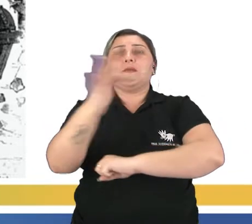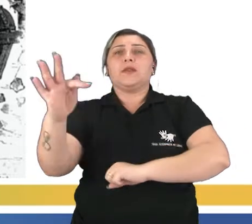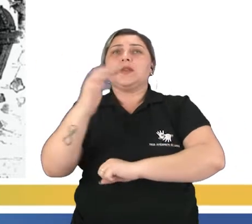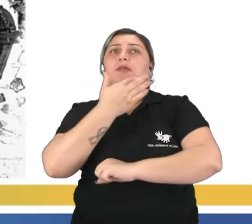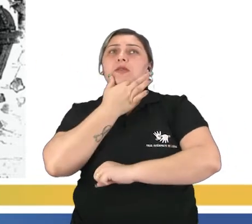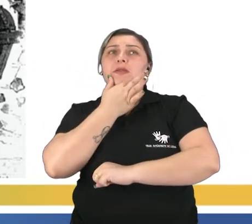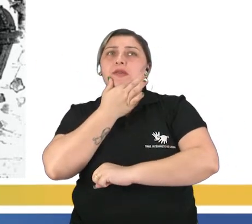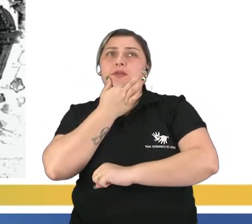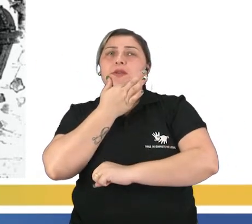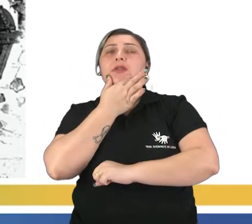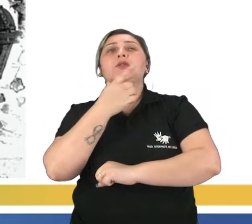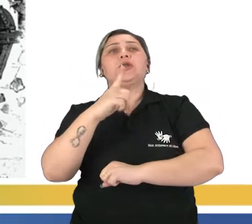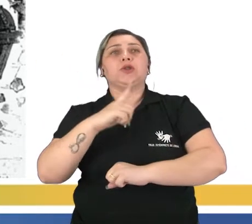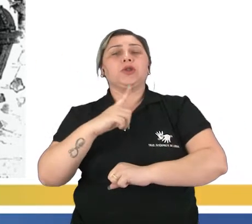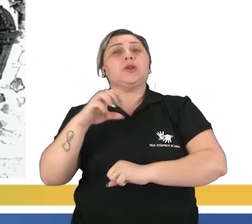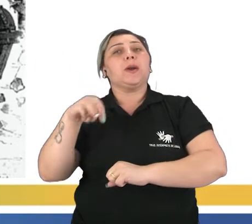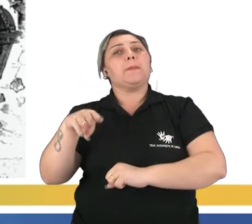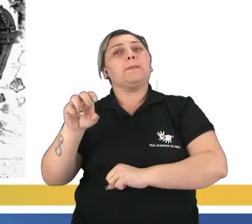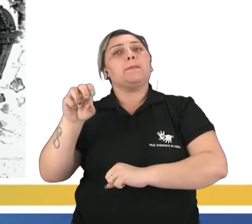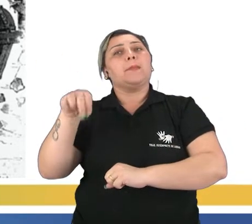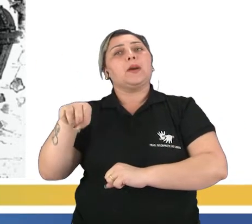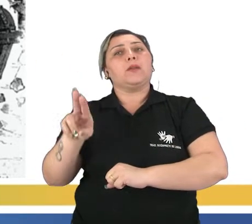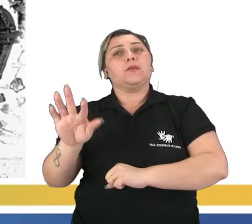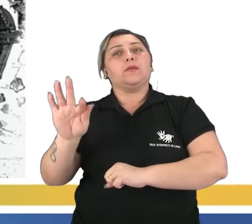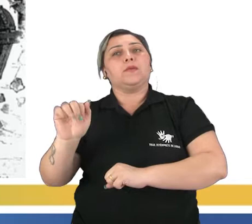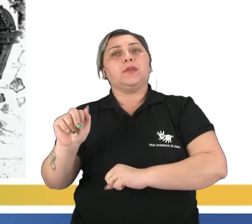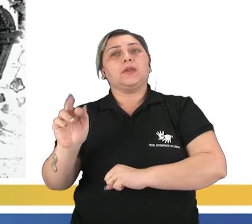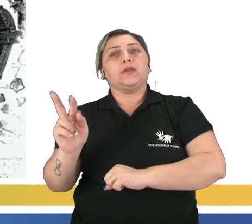a Inglaterra possuíam manufaturas.